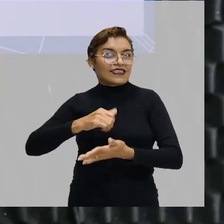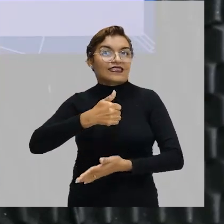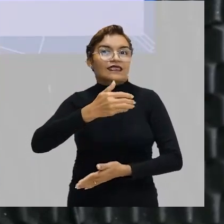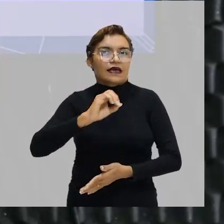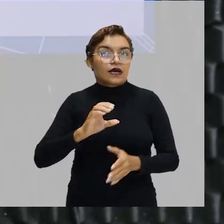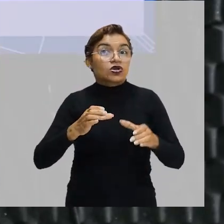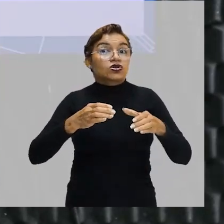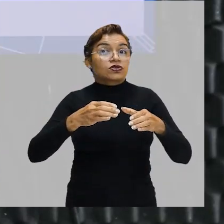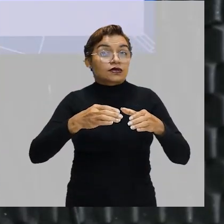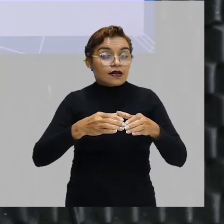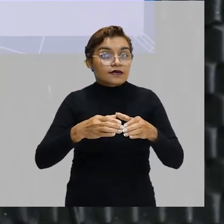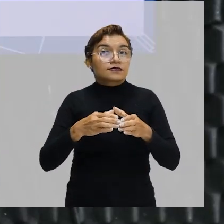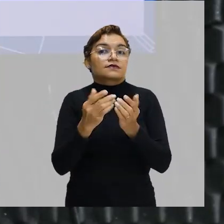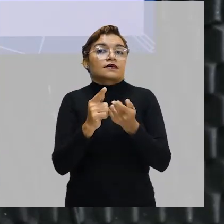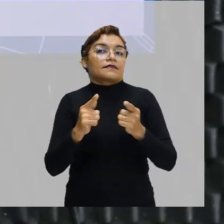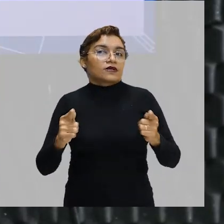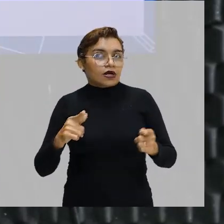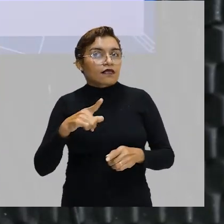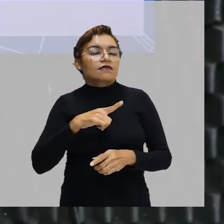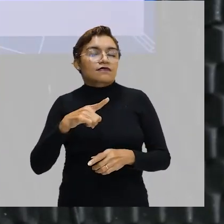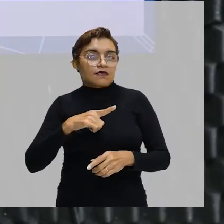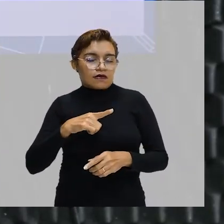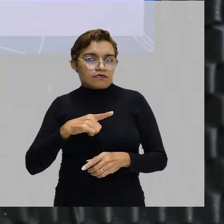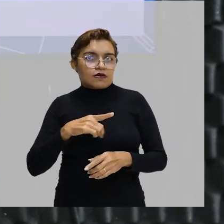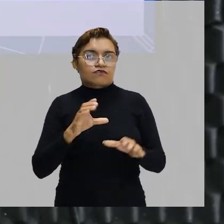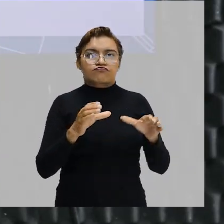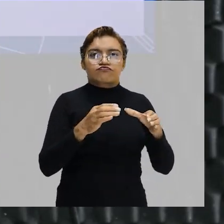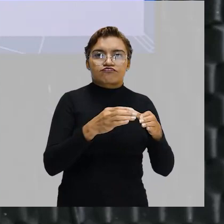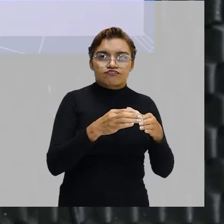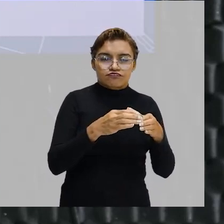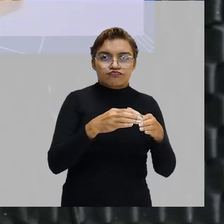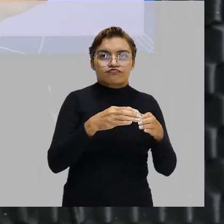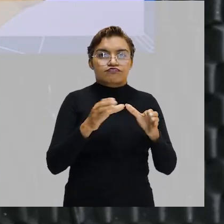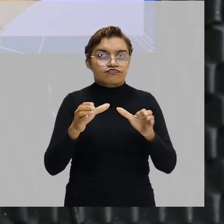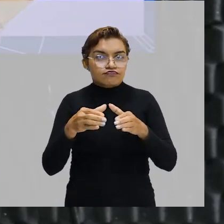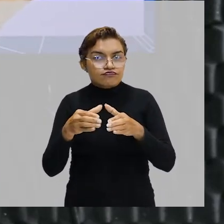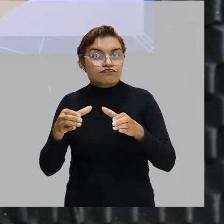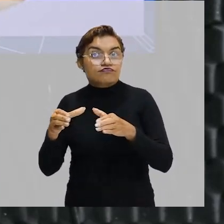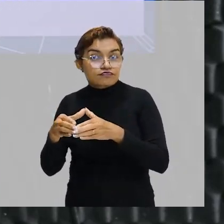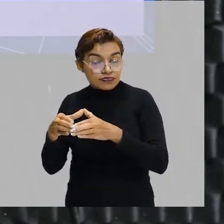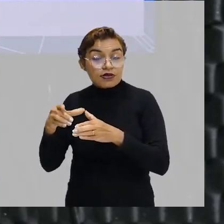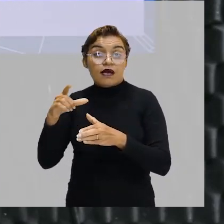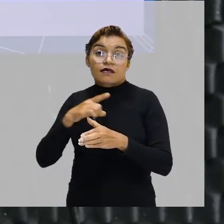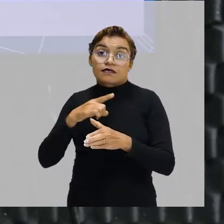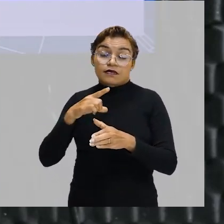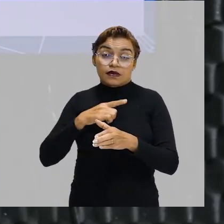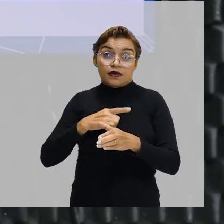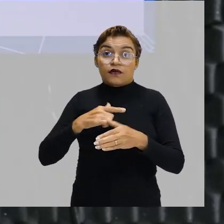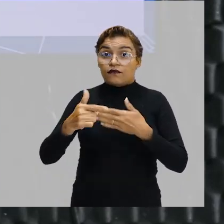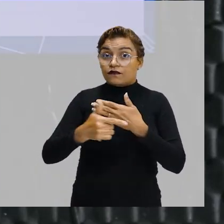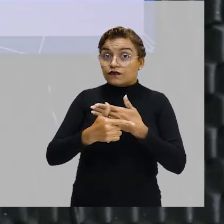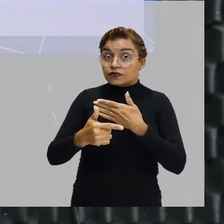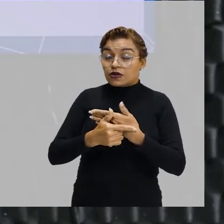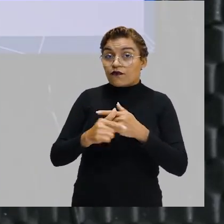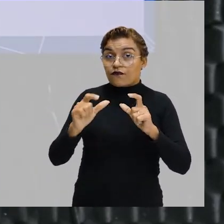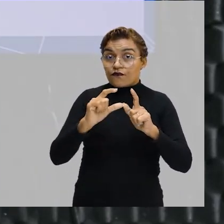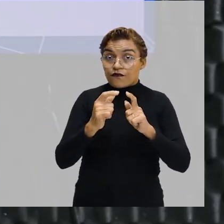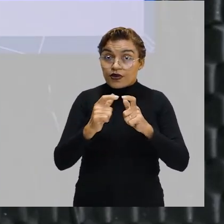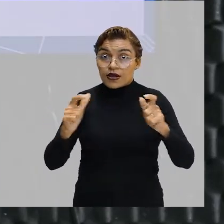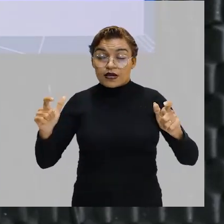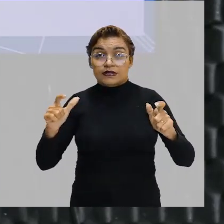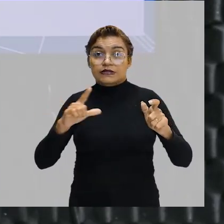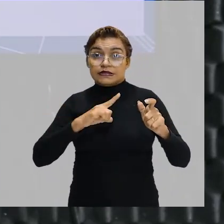classes gramaticais. E essas classes gramaticais, elas desempenham um papel dentro de oração. Por exemplo,